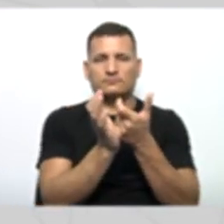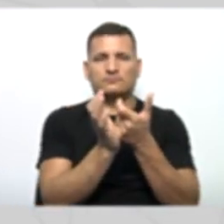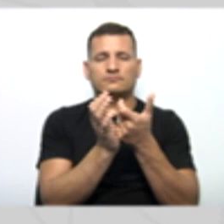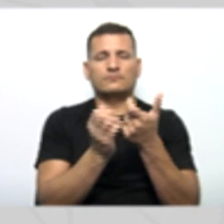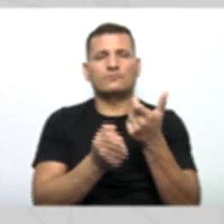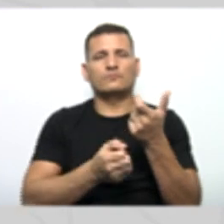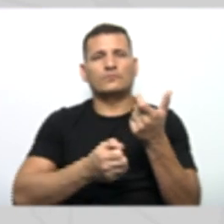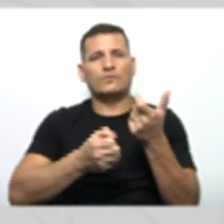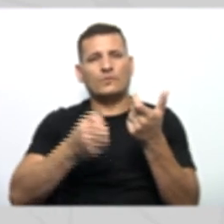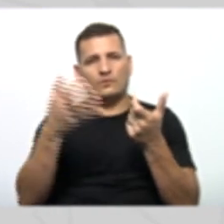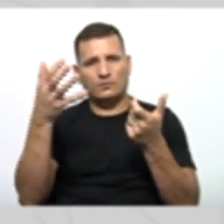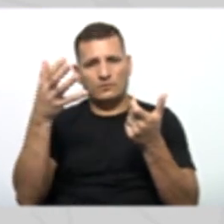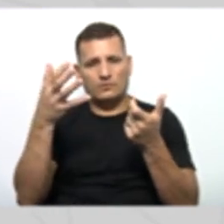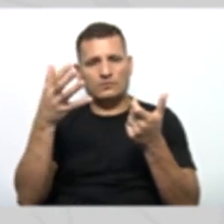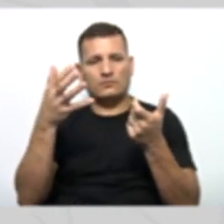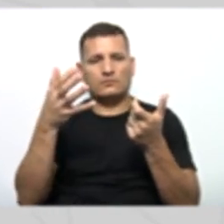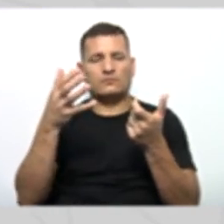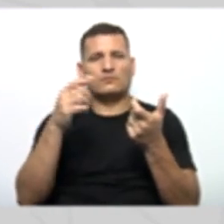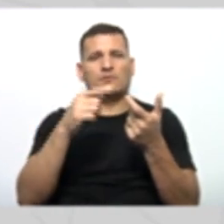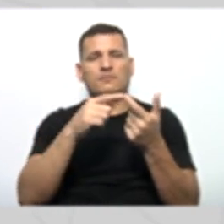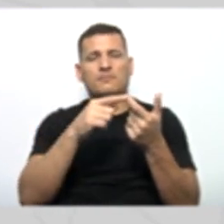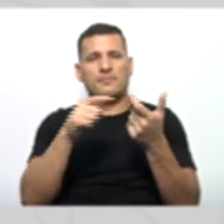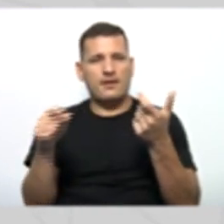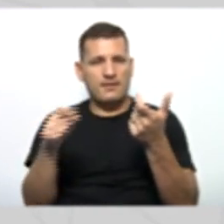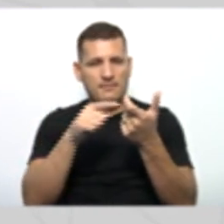da relação. Veja bem aqui, ó.